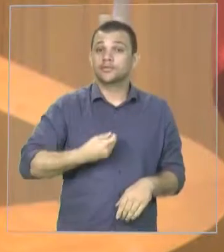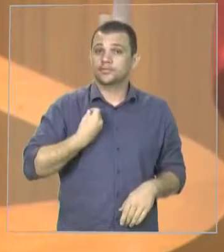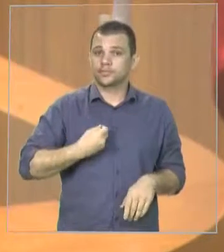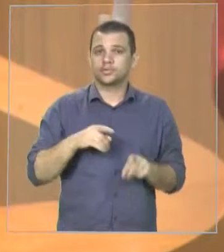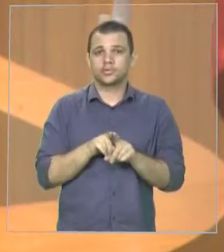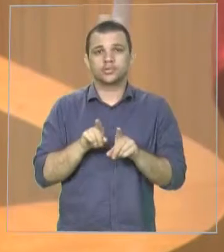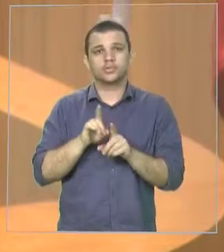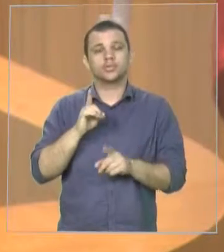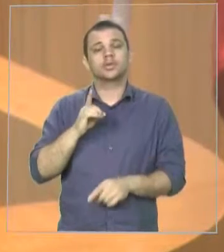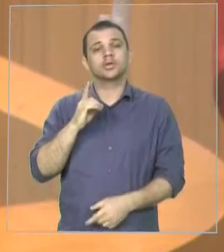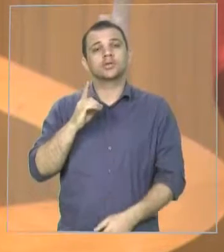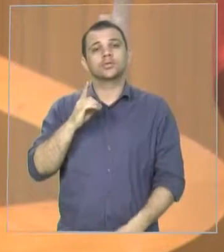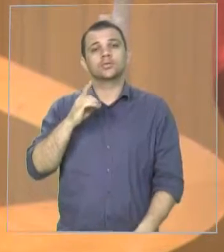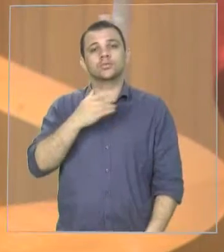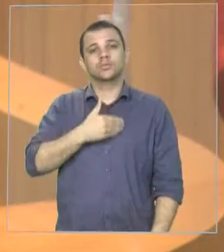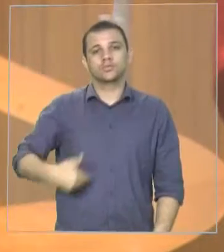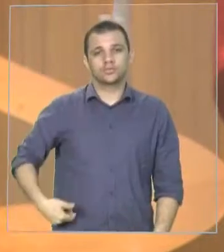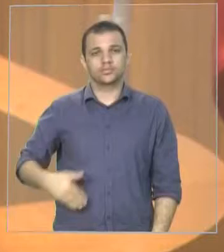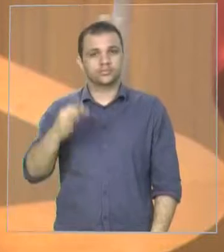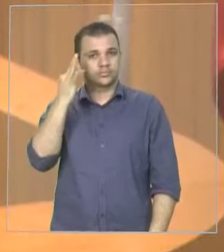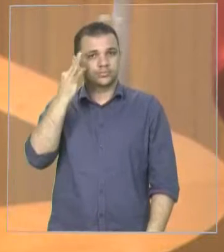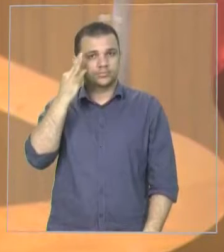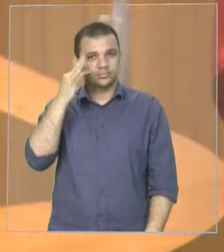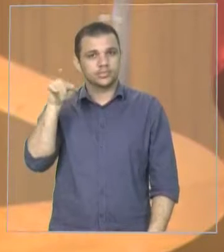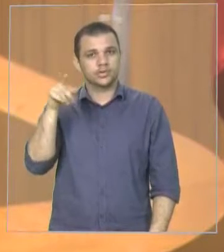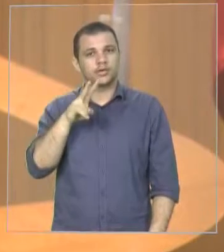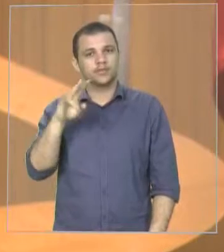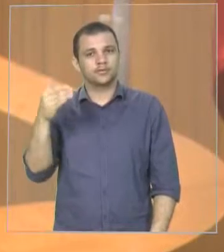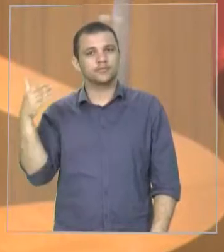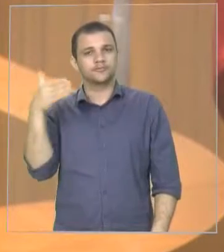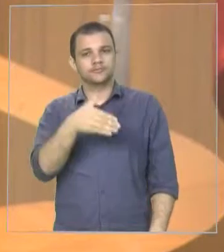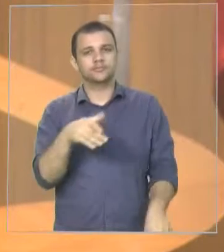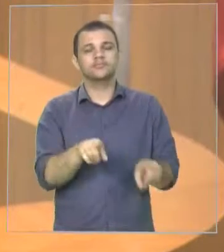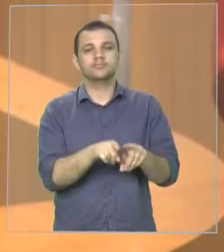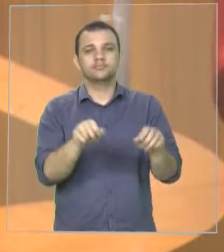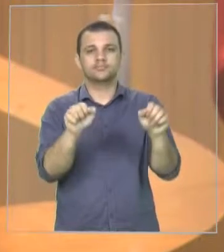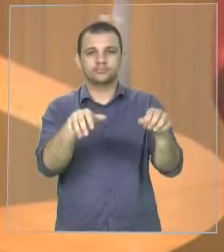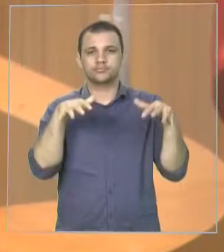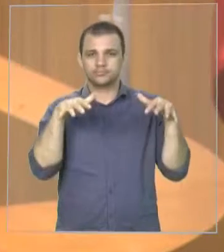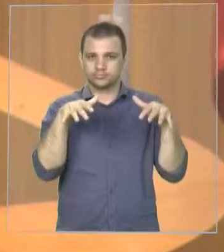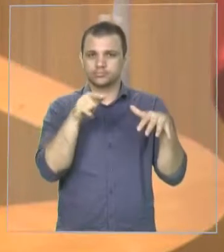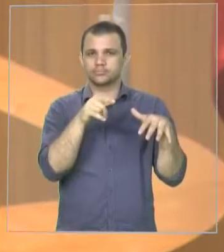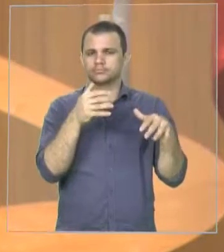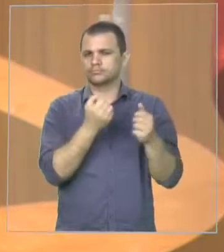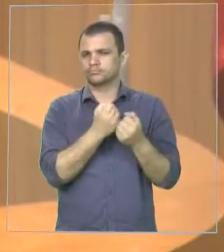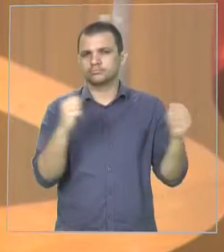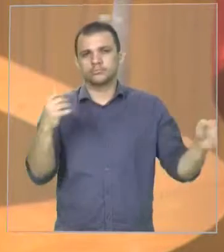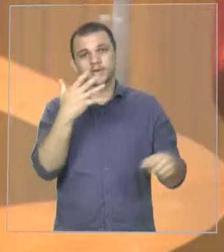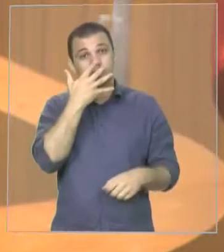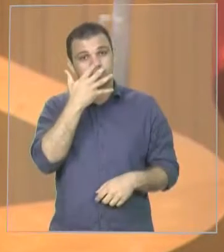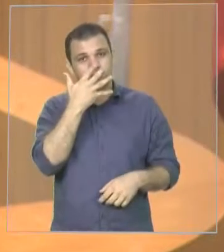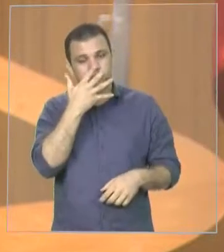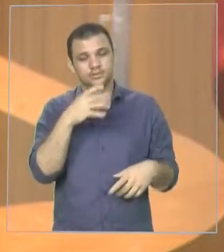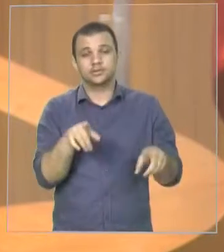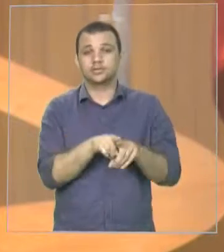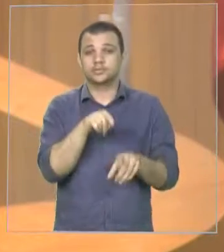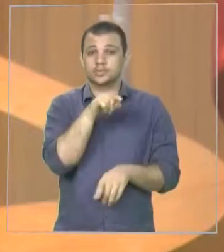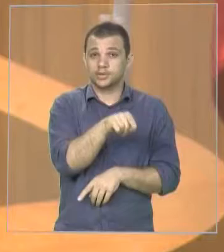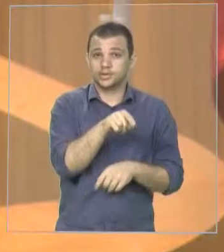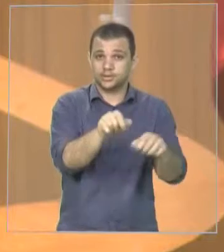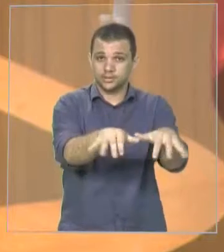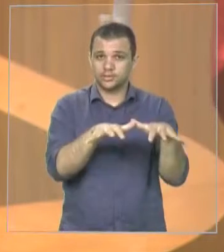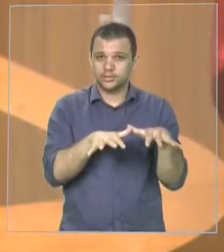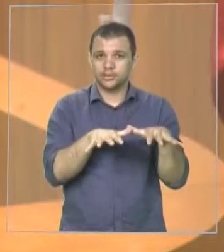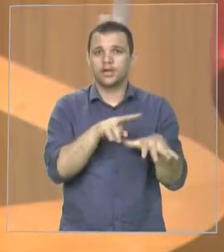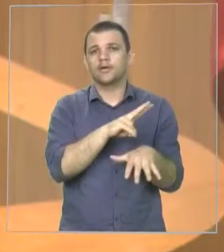do Maranhão, o governador Flávio Dino, para prestigiar esse grande evento, um evento esse que vai estar nos fortalecendo